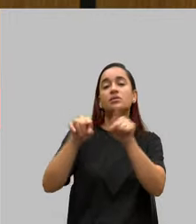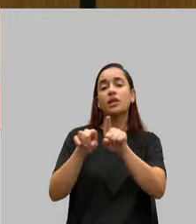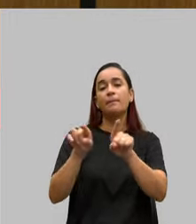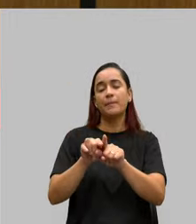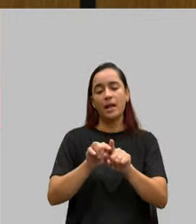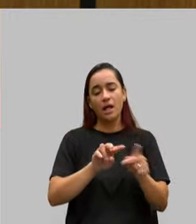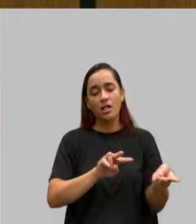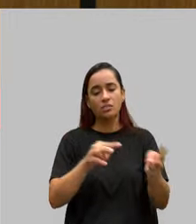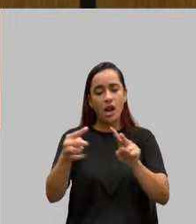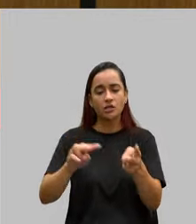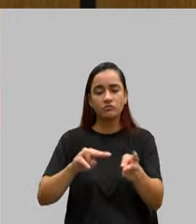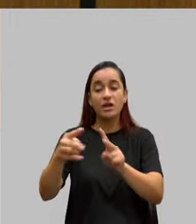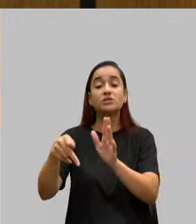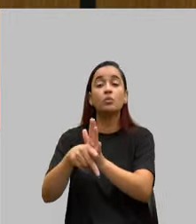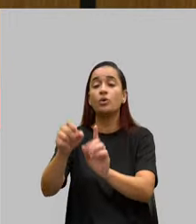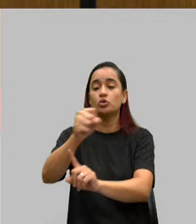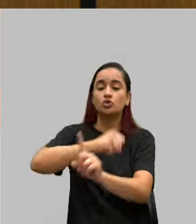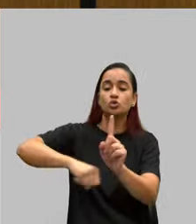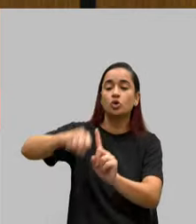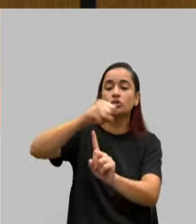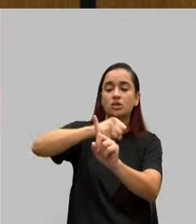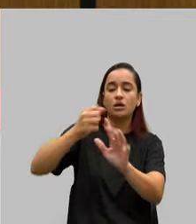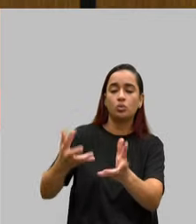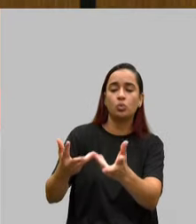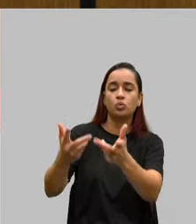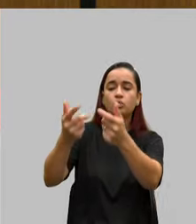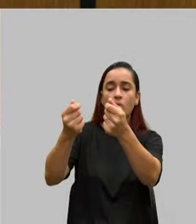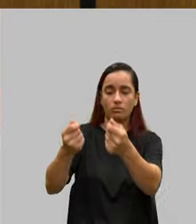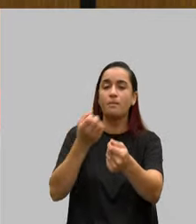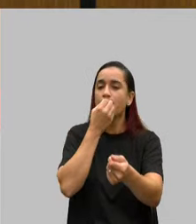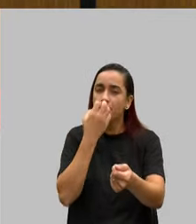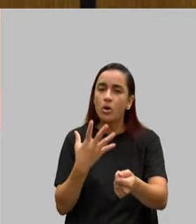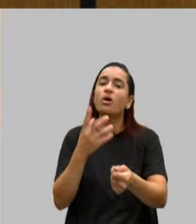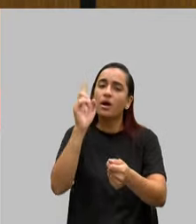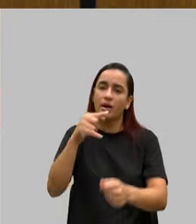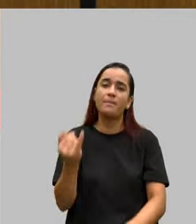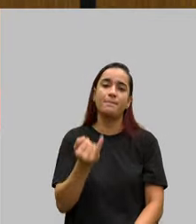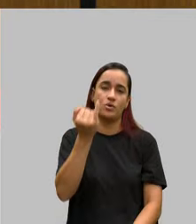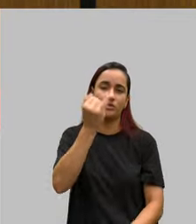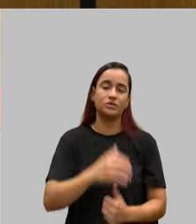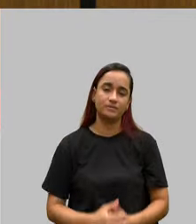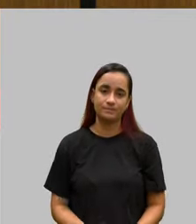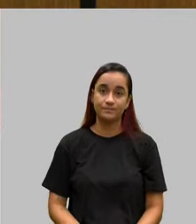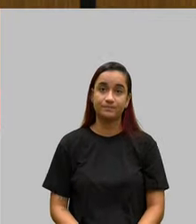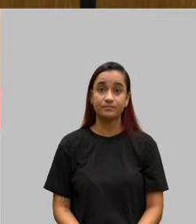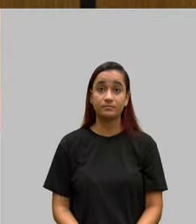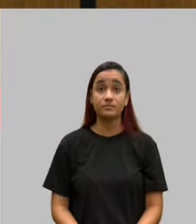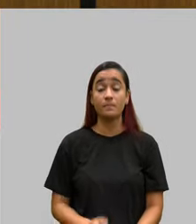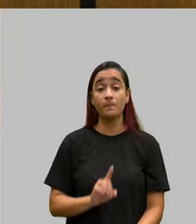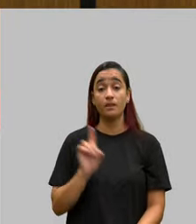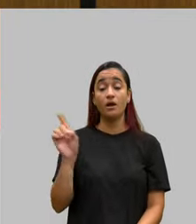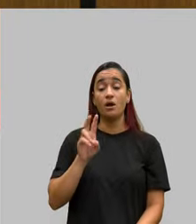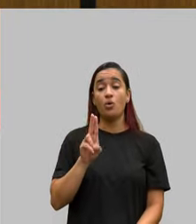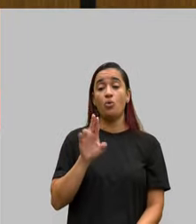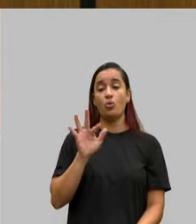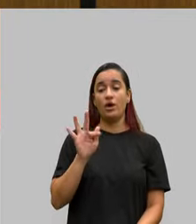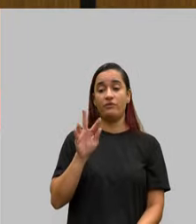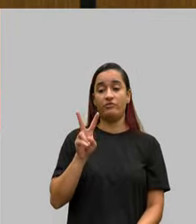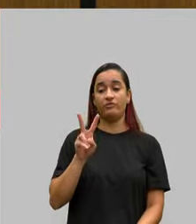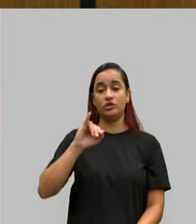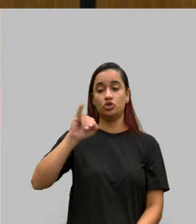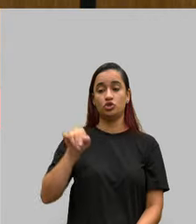sociedade gerando aí ganhos sociais que são muito importantes eh na ufvjm nós somos muito